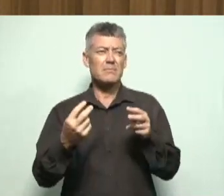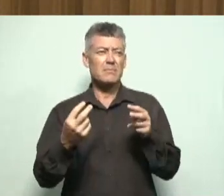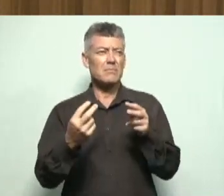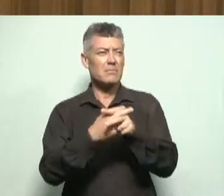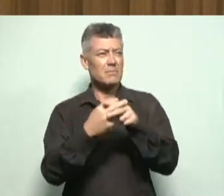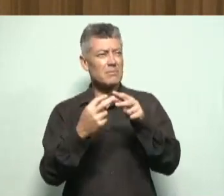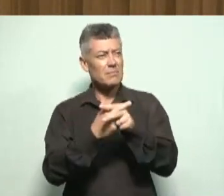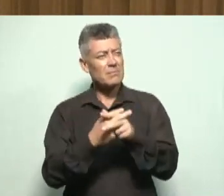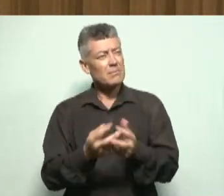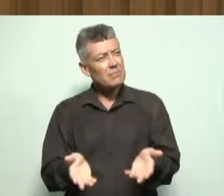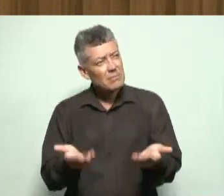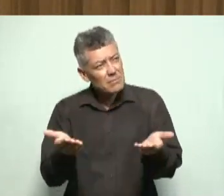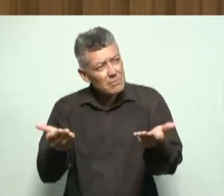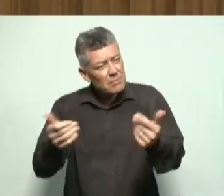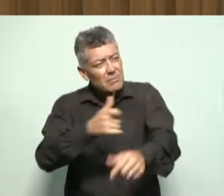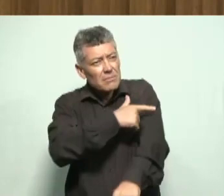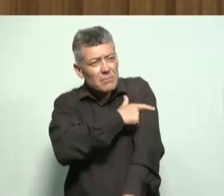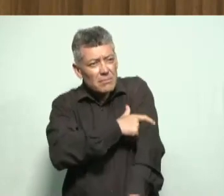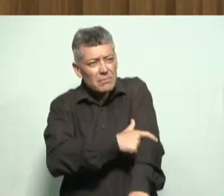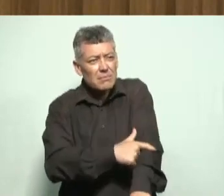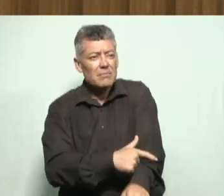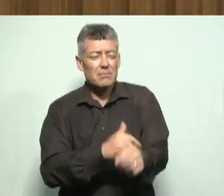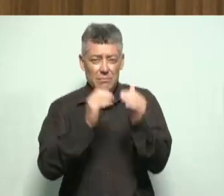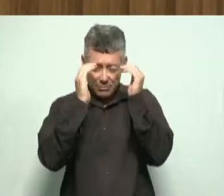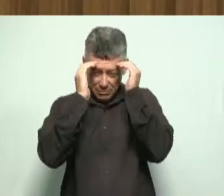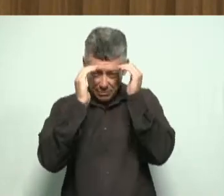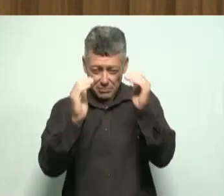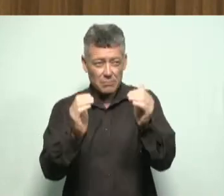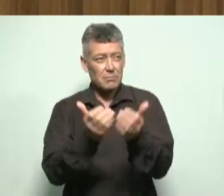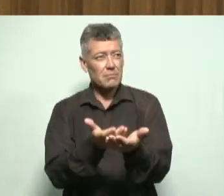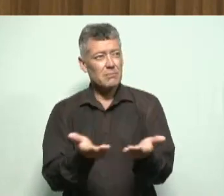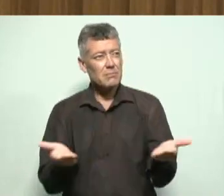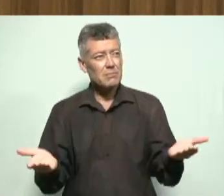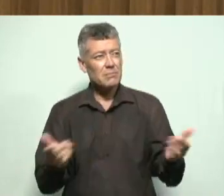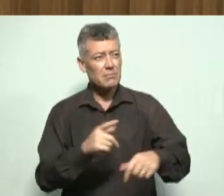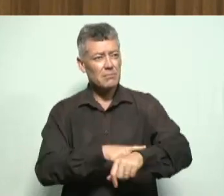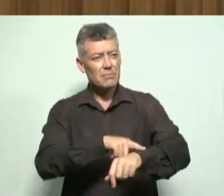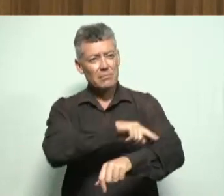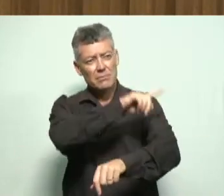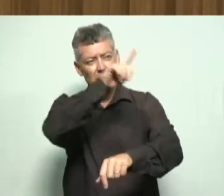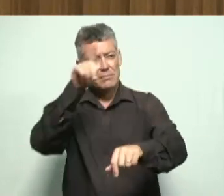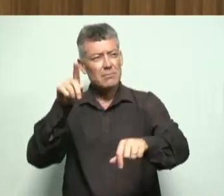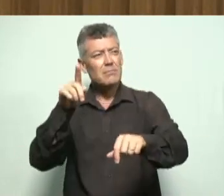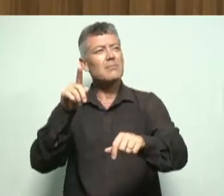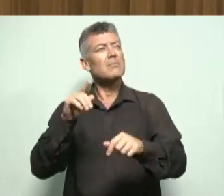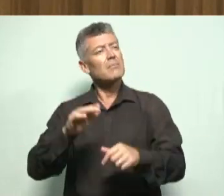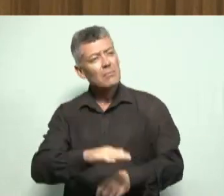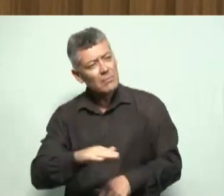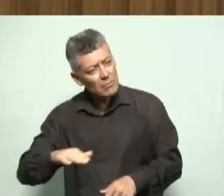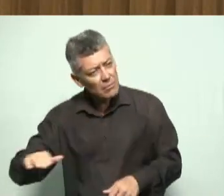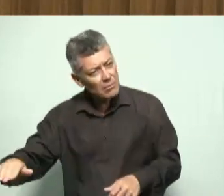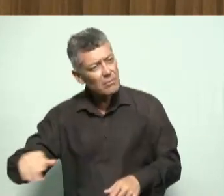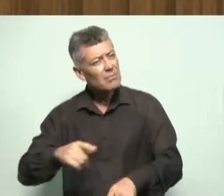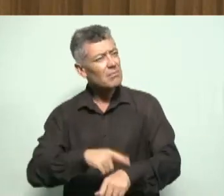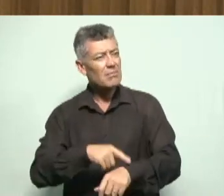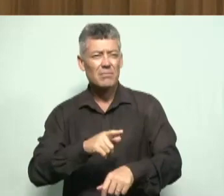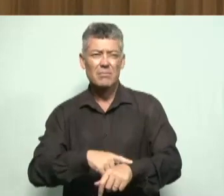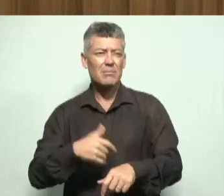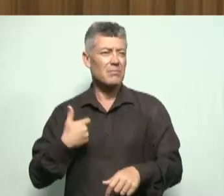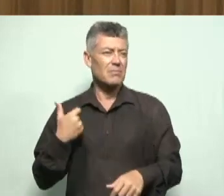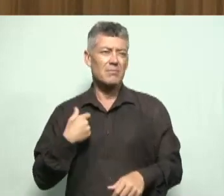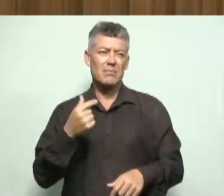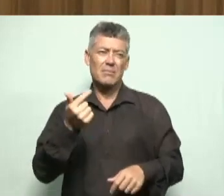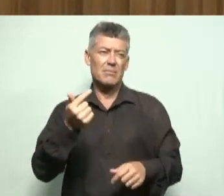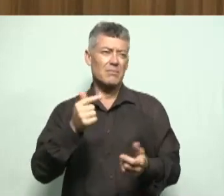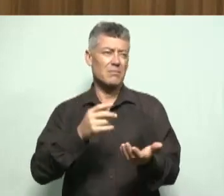valoriza a educação. Nós temos que defender educação em tempo integral, que a nossa criança chegue de 7 horas na escola, saia de 6, que